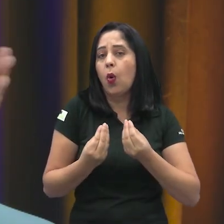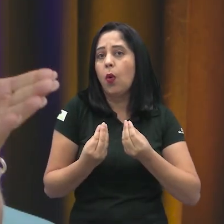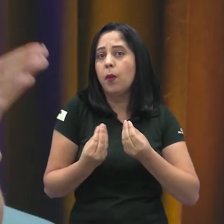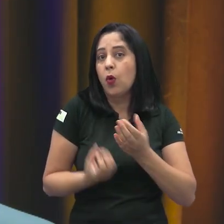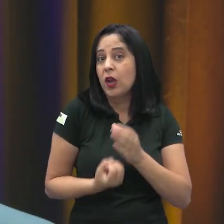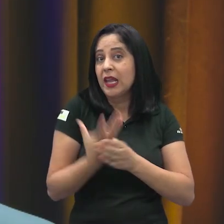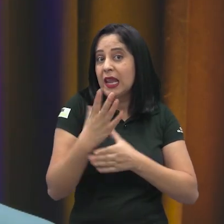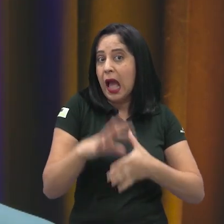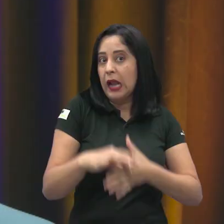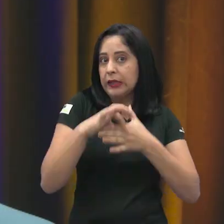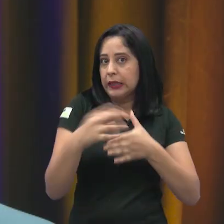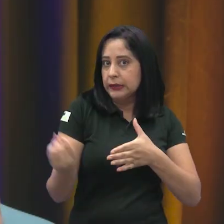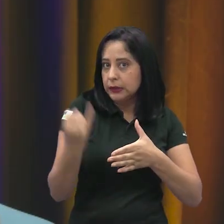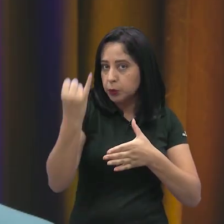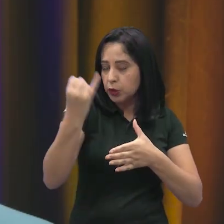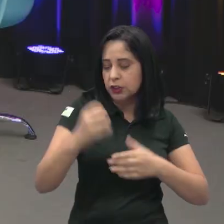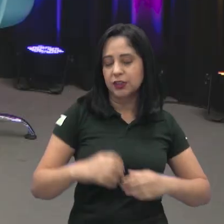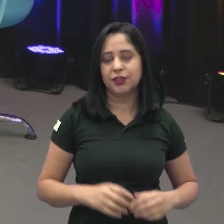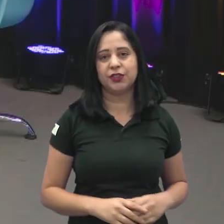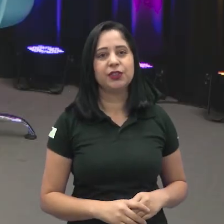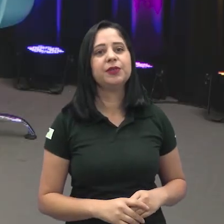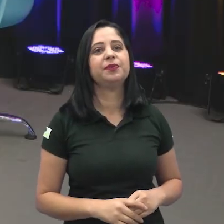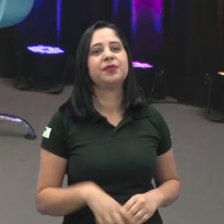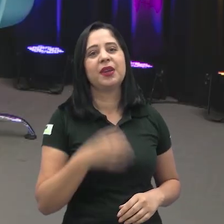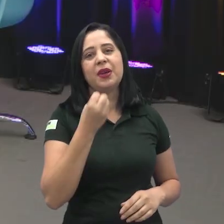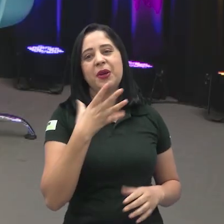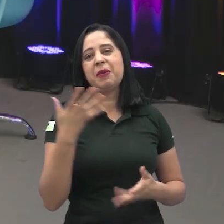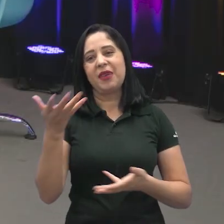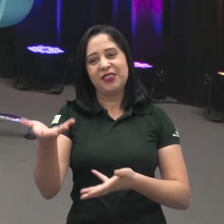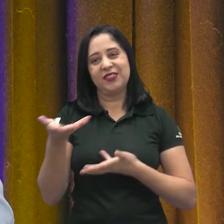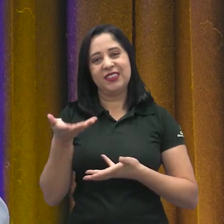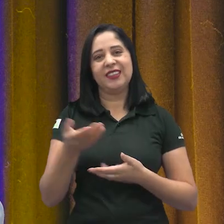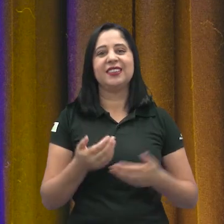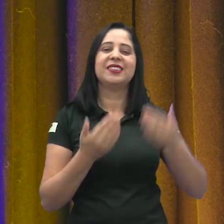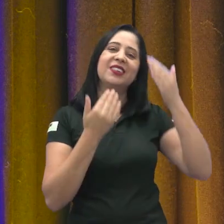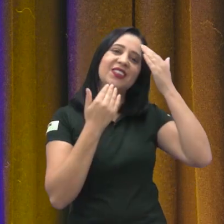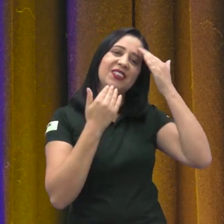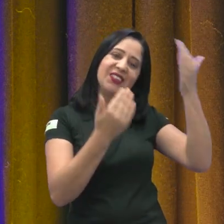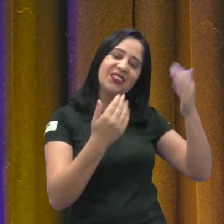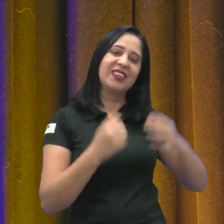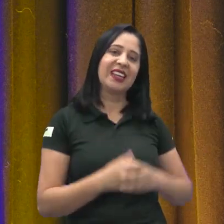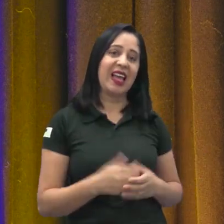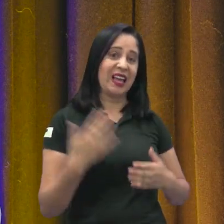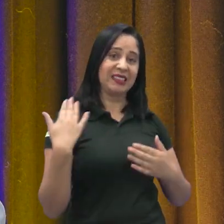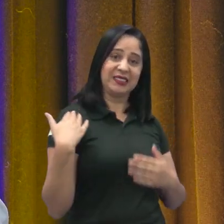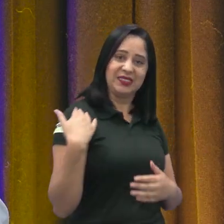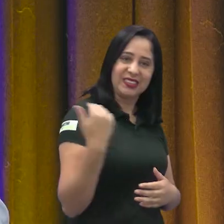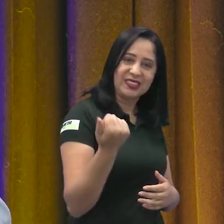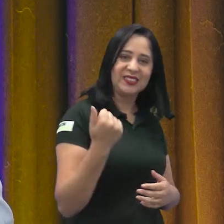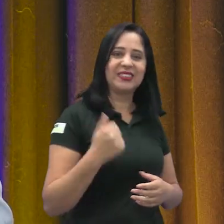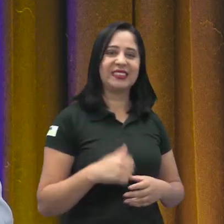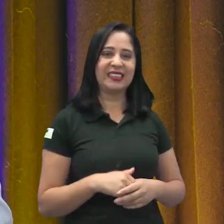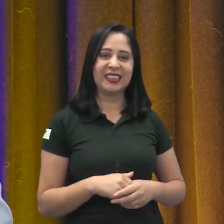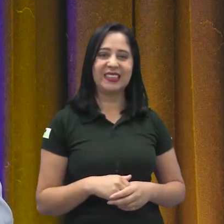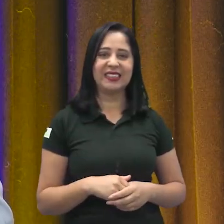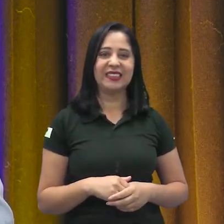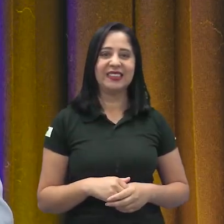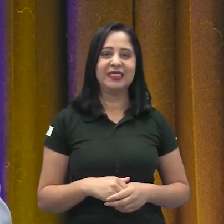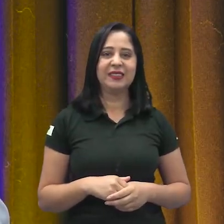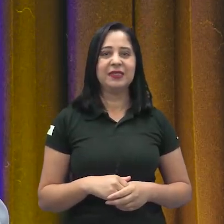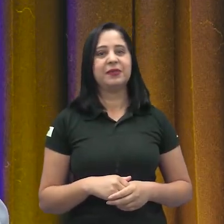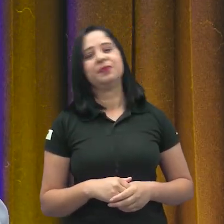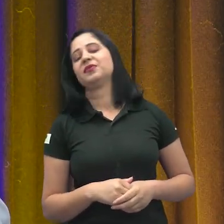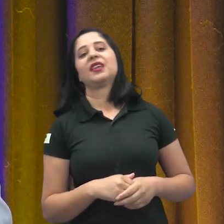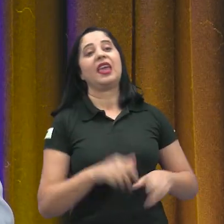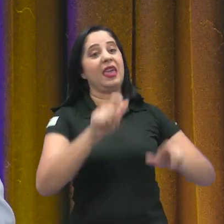liderança essencial. Muito bem-vindo, Rodrigo. Pri, muito obrigado. Obrigado pelo convite. É um prazer enorme estar aqui contigo e com todas